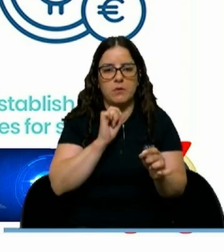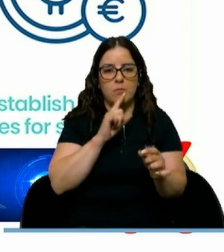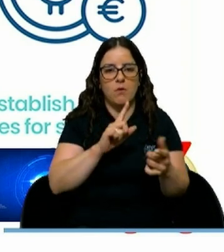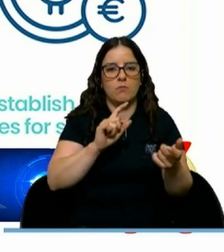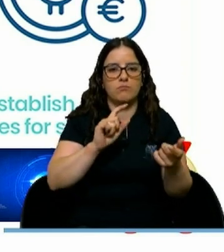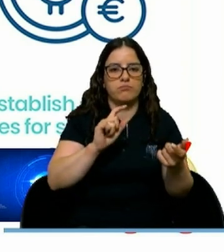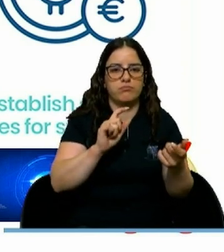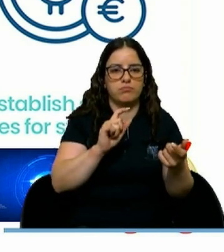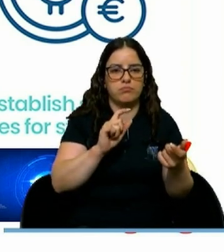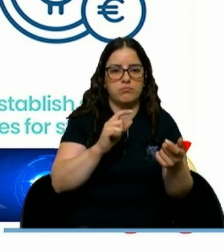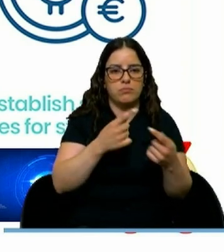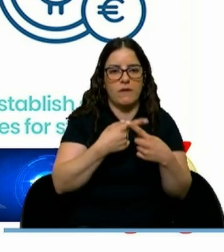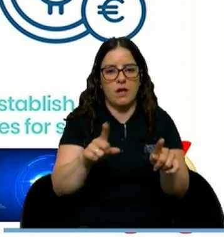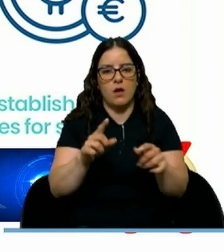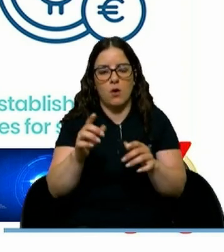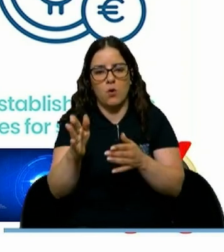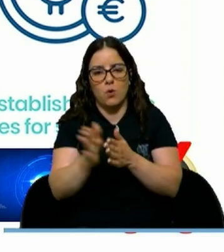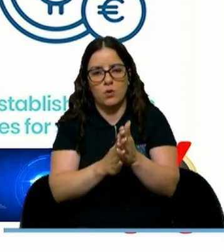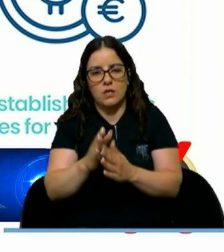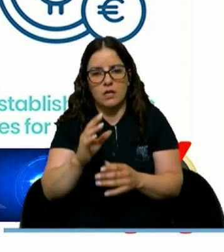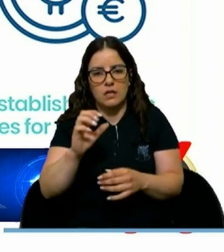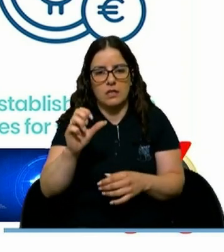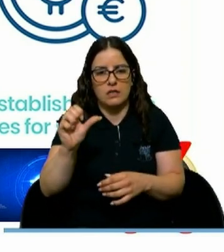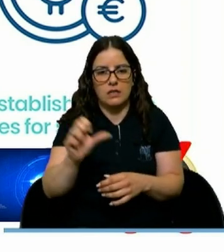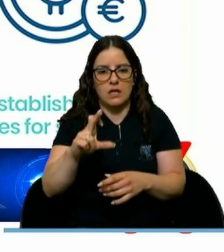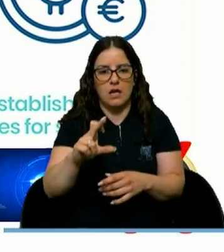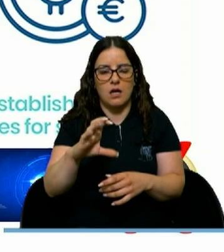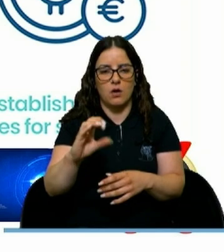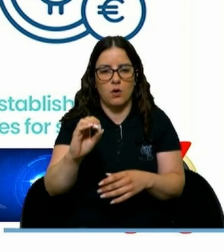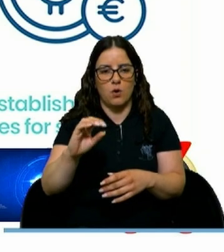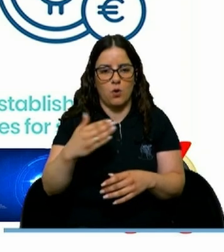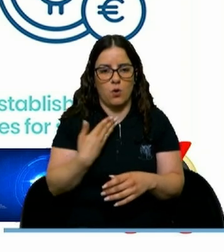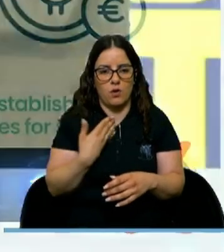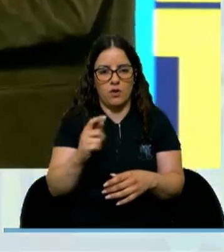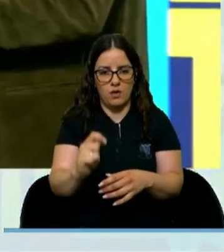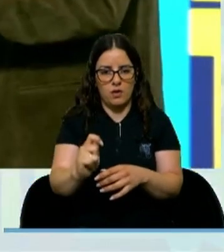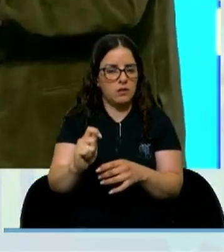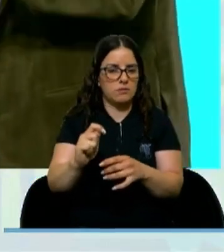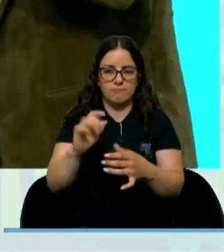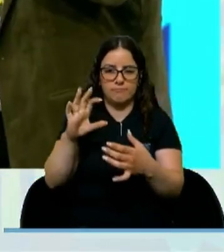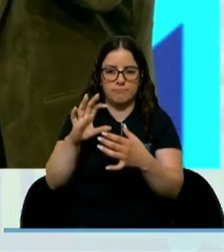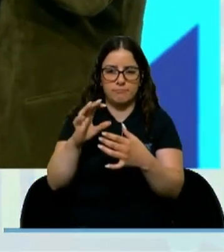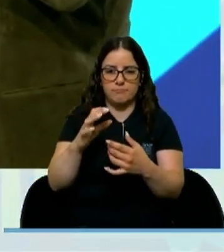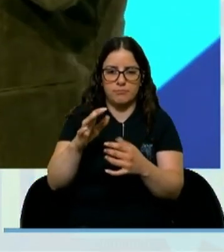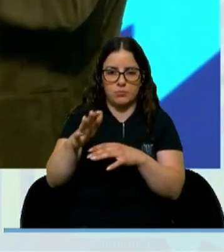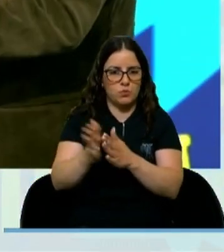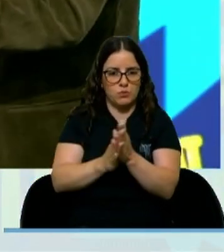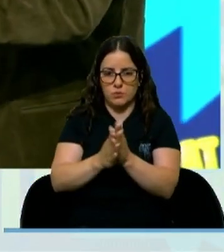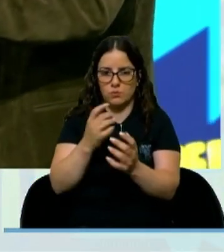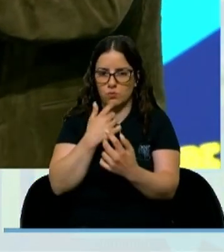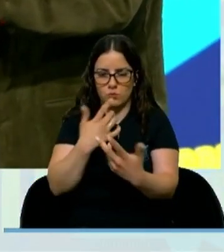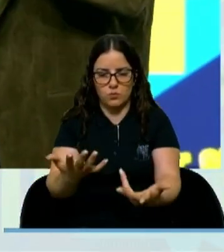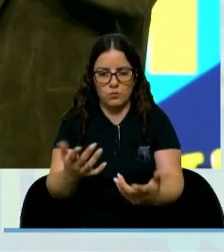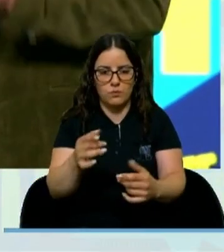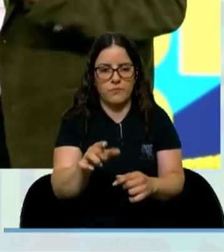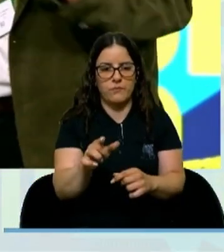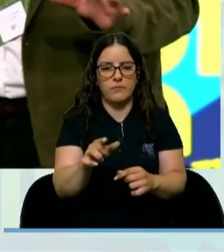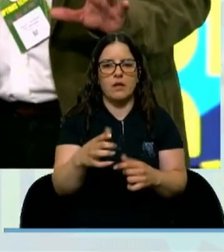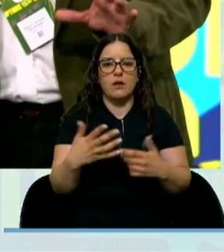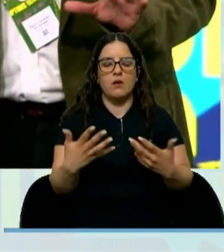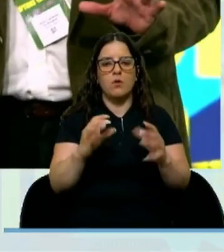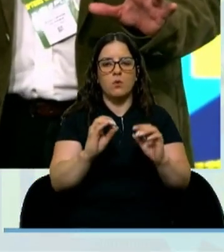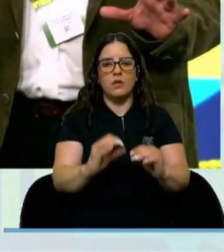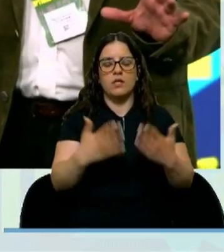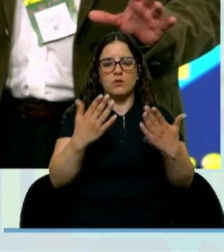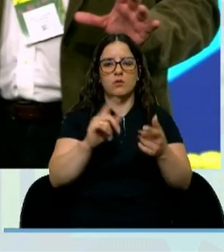China. Portanto, é interessante, mas não é isto que vai mudar o mundo. Onde é que está o início da alteração do